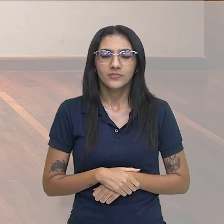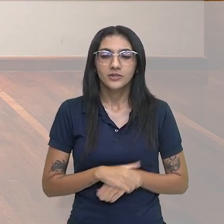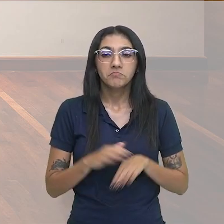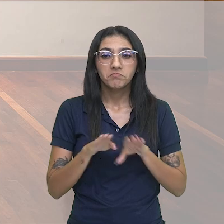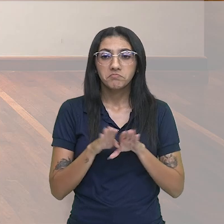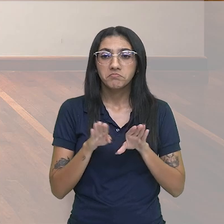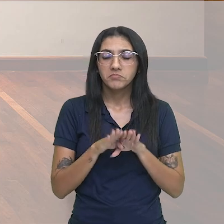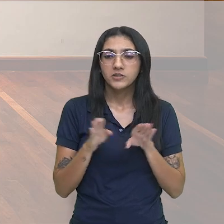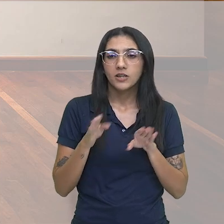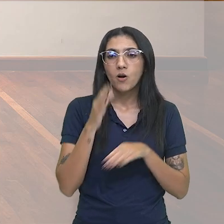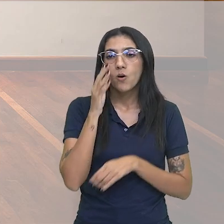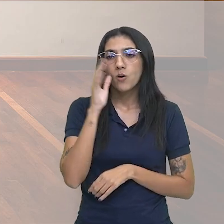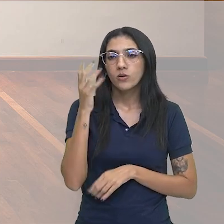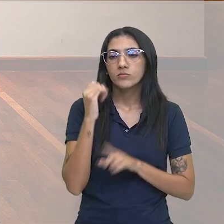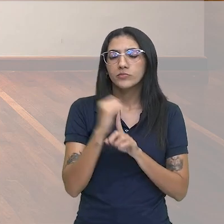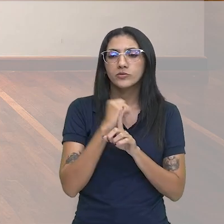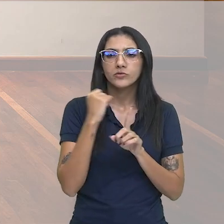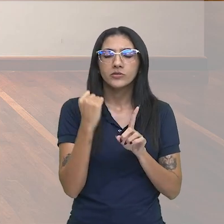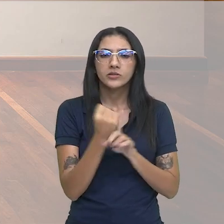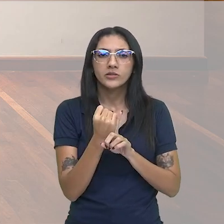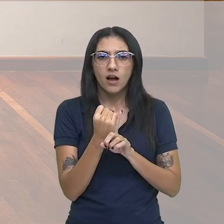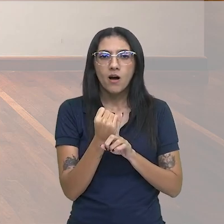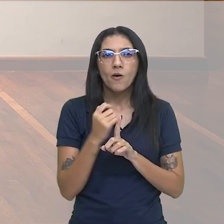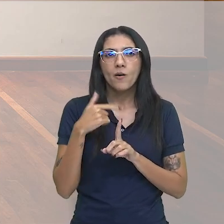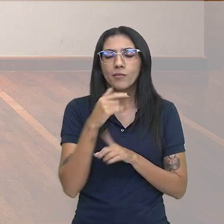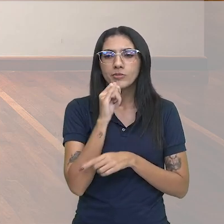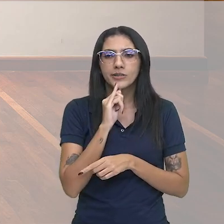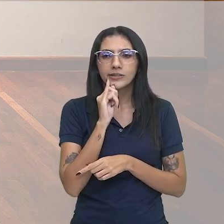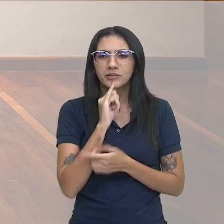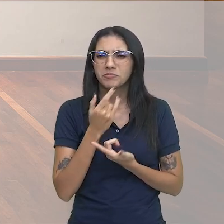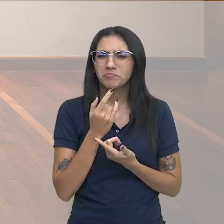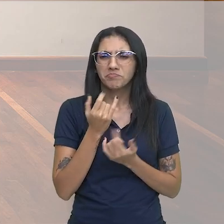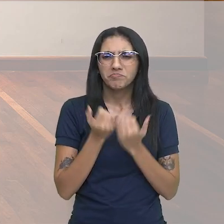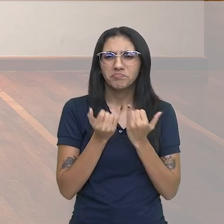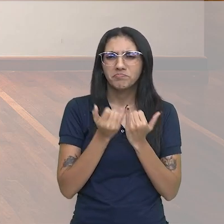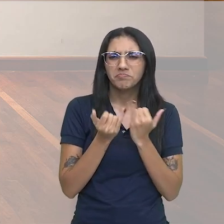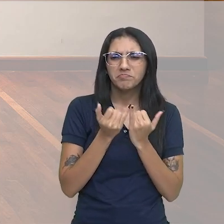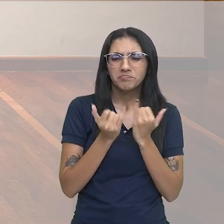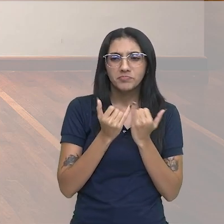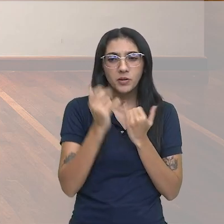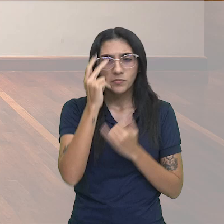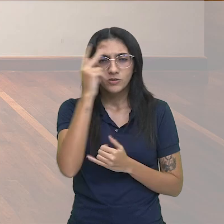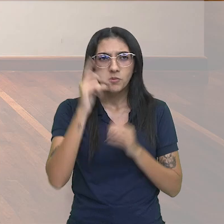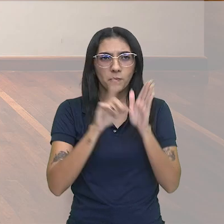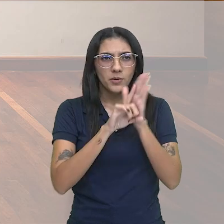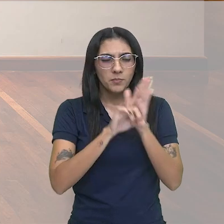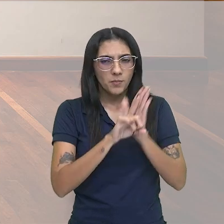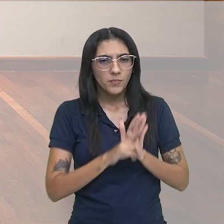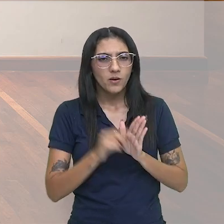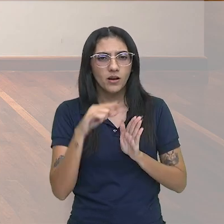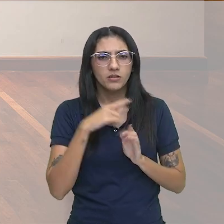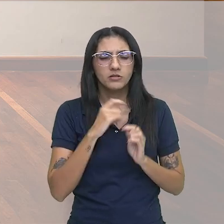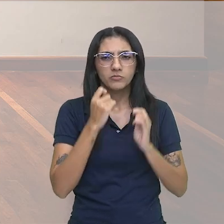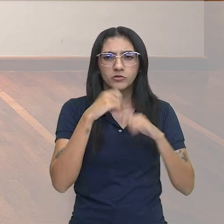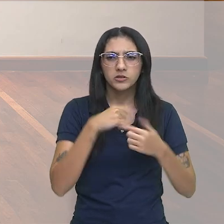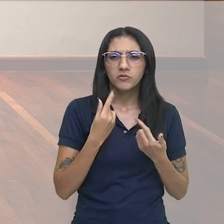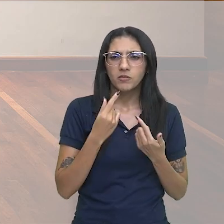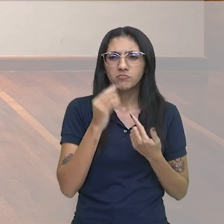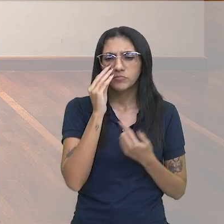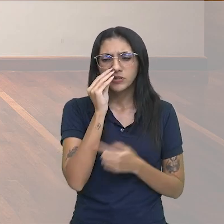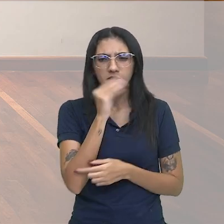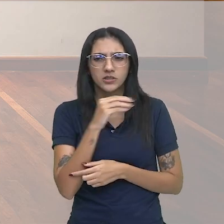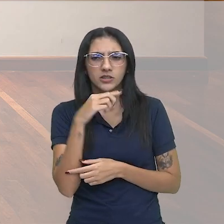fato social como coisa, né, que se pode, então, o estudioso, o pesquisador, ele pode se afastar